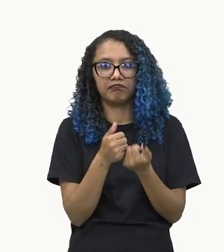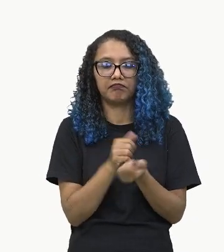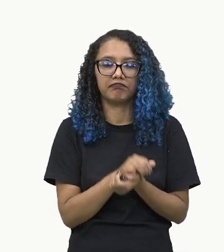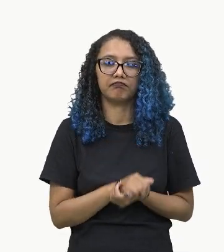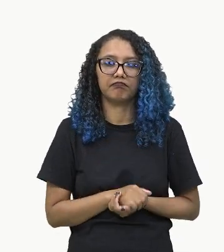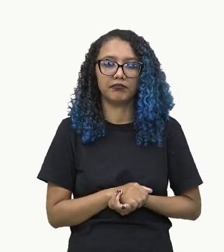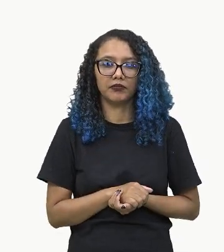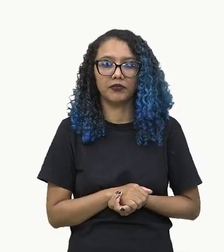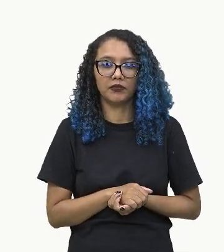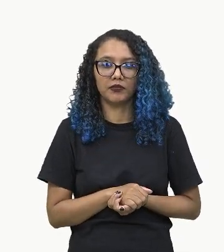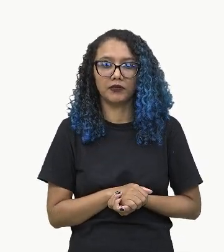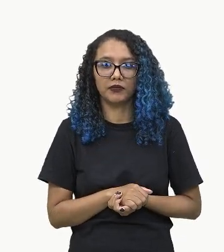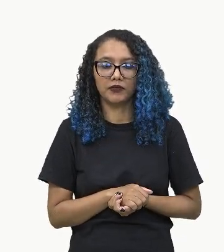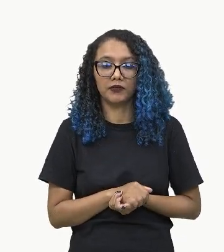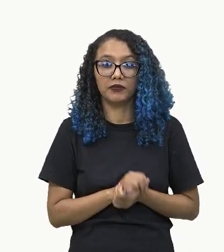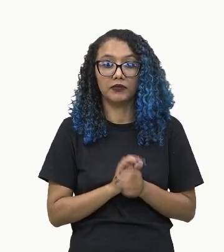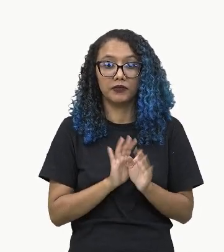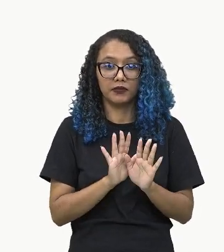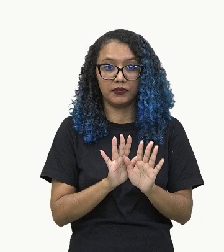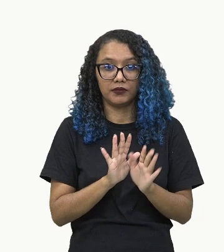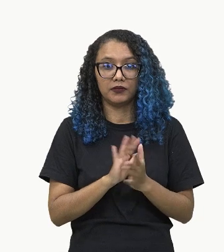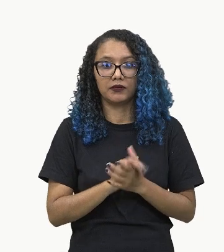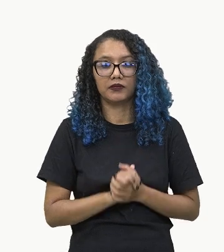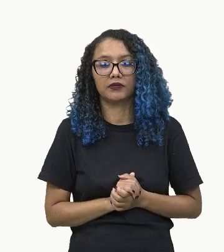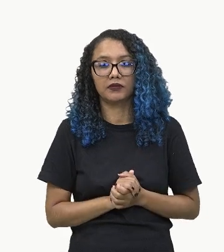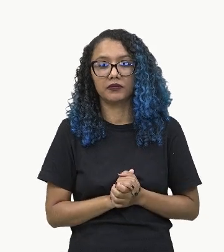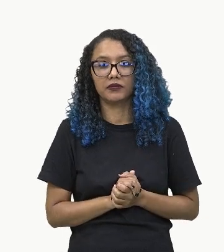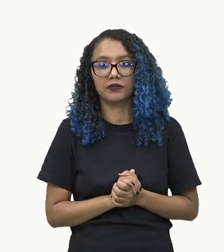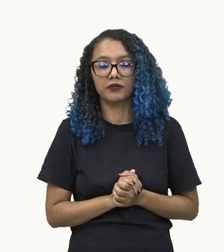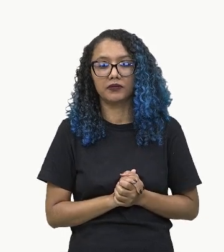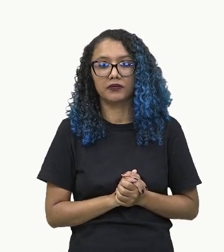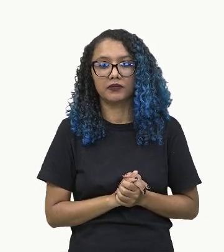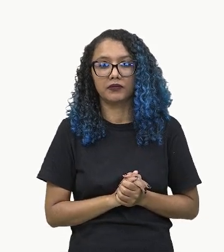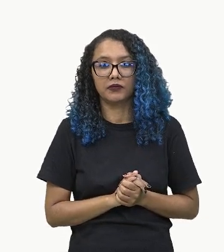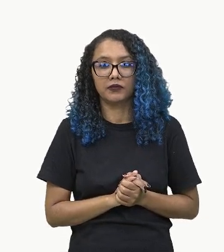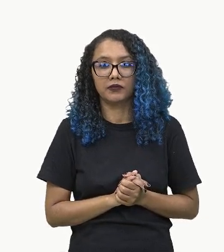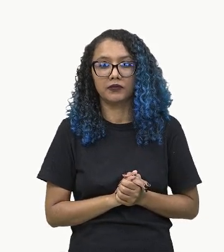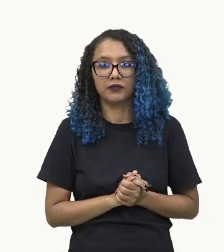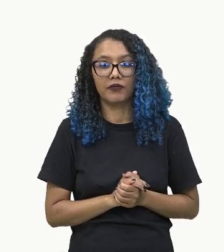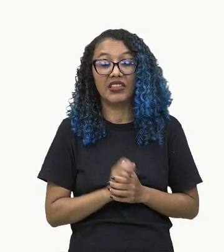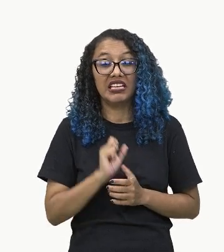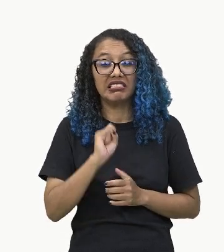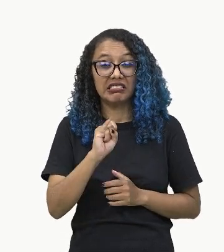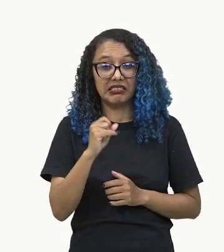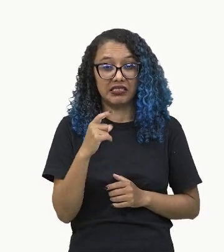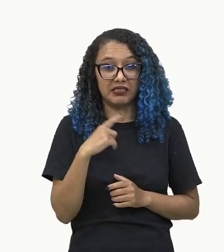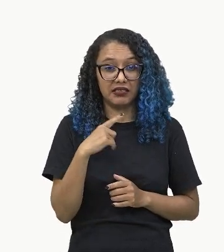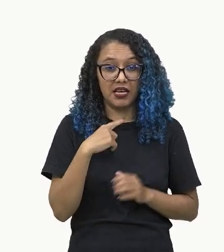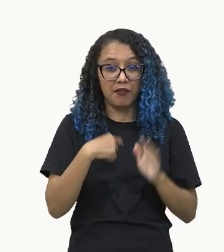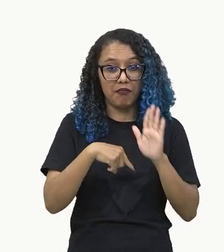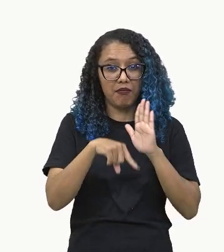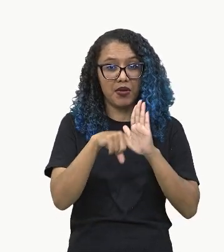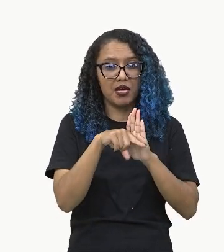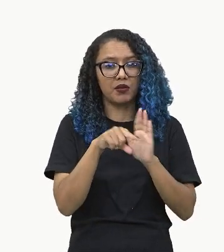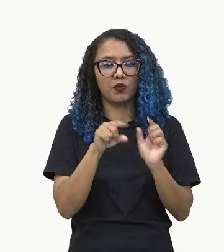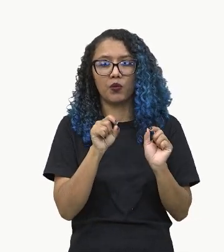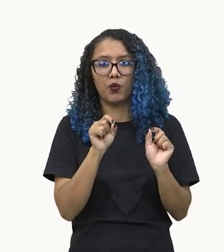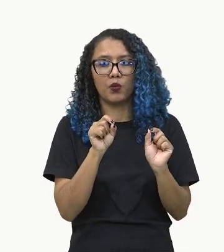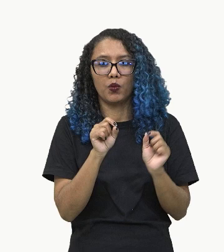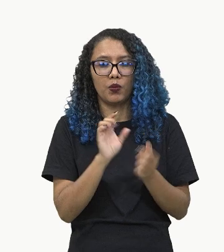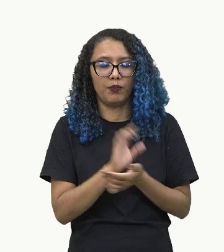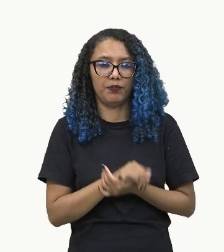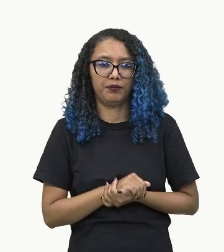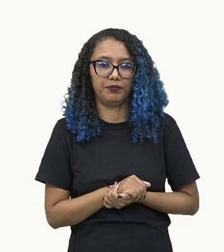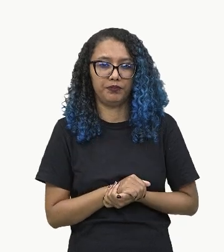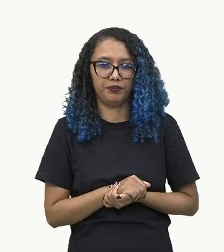resolvido. Porém, se na frente do parêntese for um sinal de menos, o que